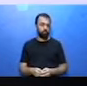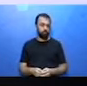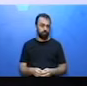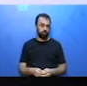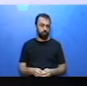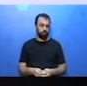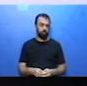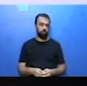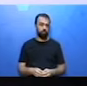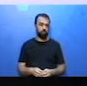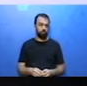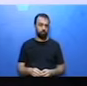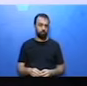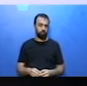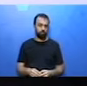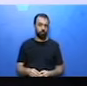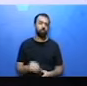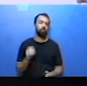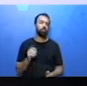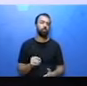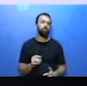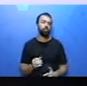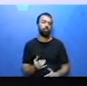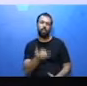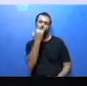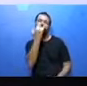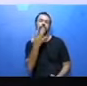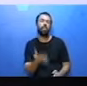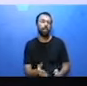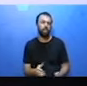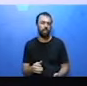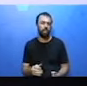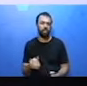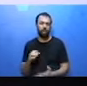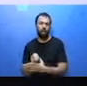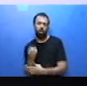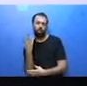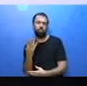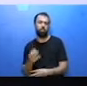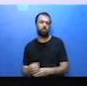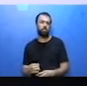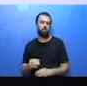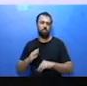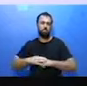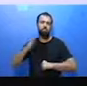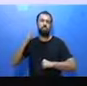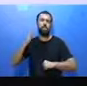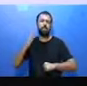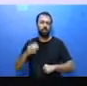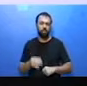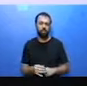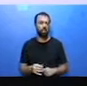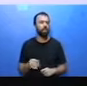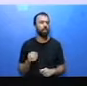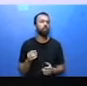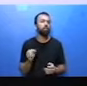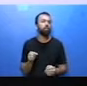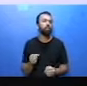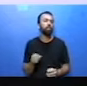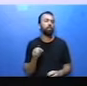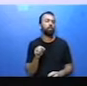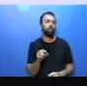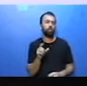de acidente mais ocorreu é o número que está maior aqui é o